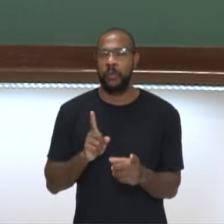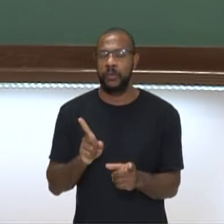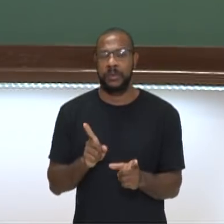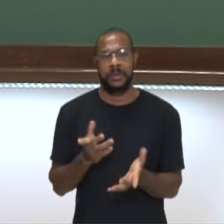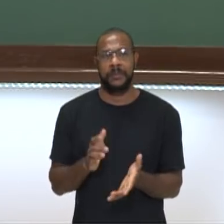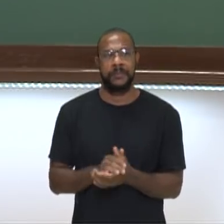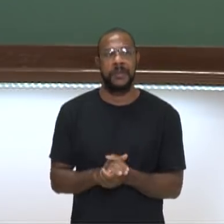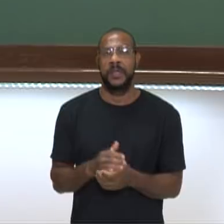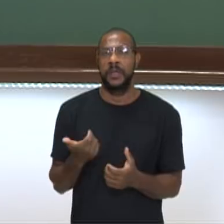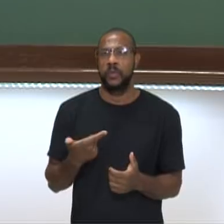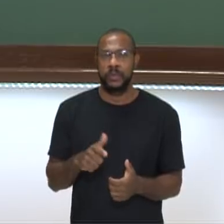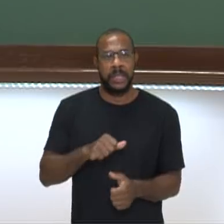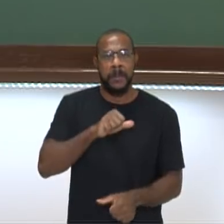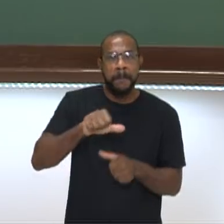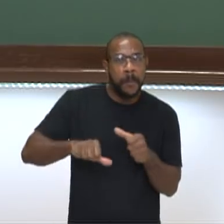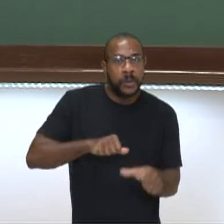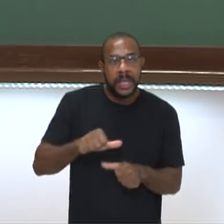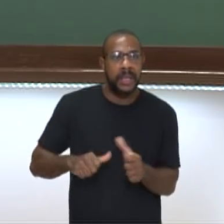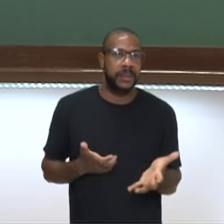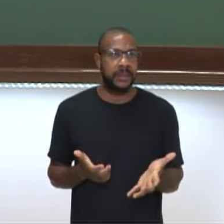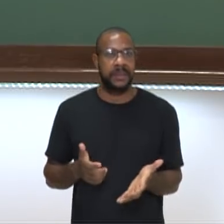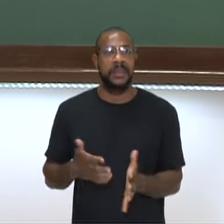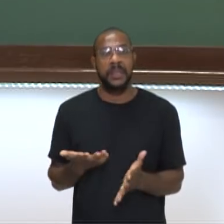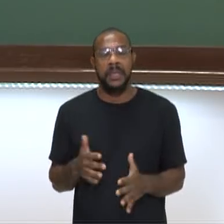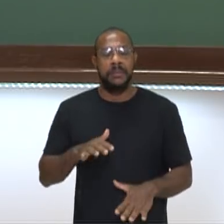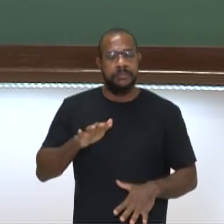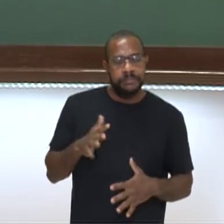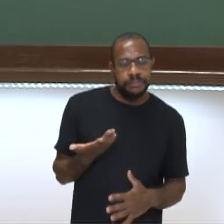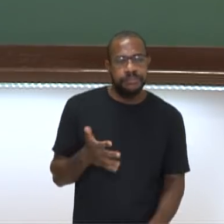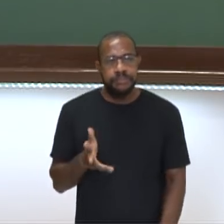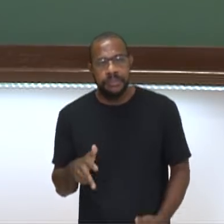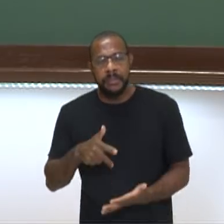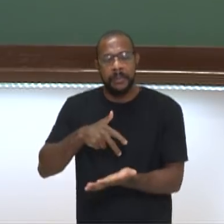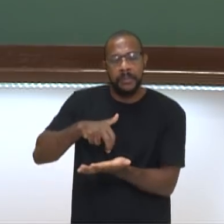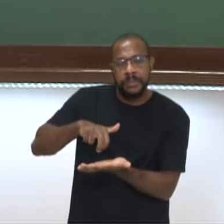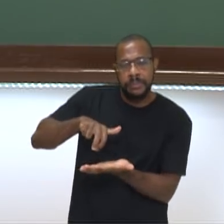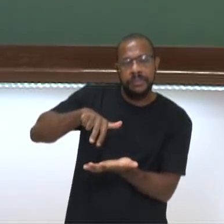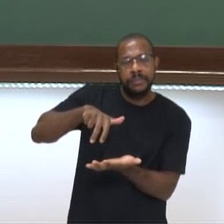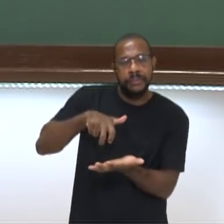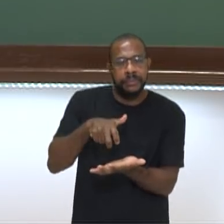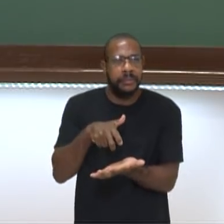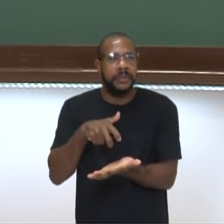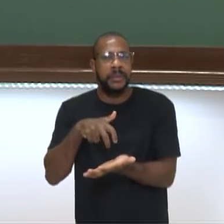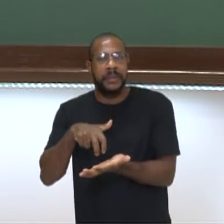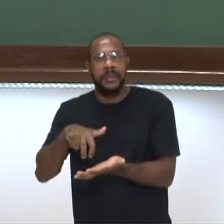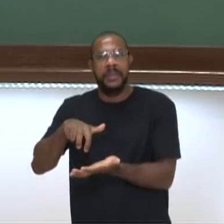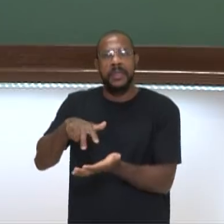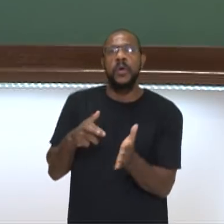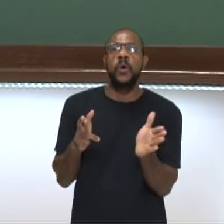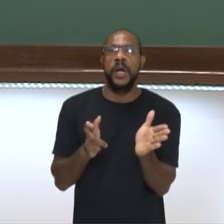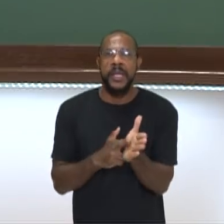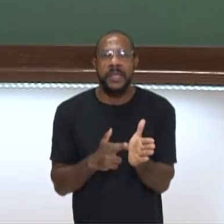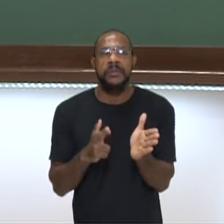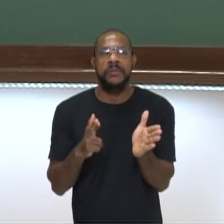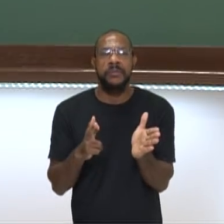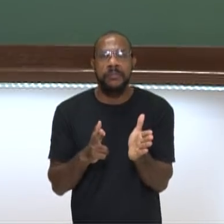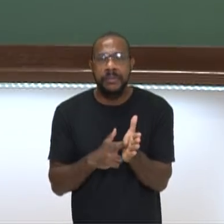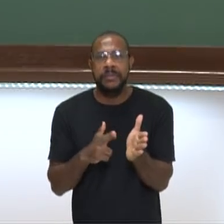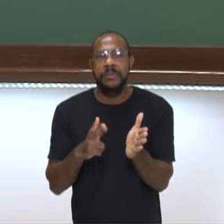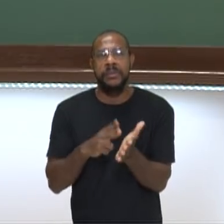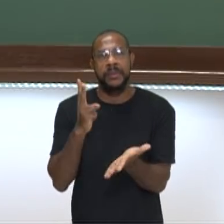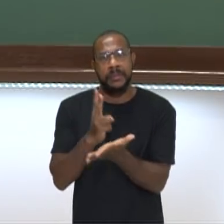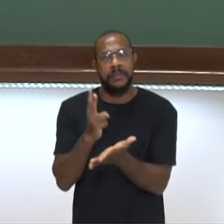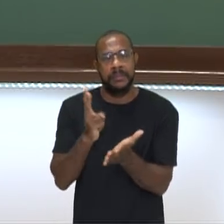Variações dentro da música. Uma música no compasso moderado, ela tende a manter esse ritmo durante